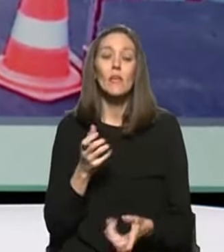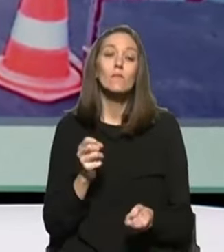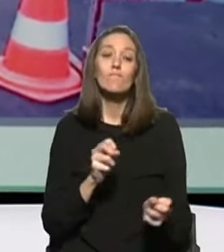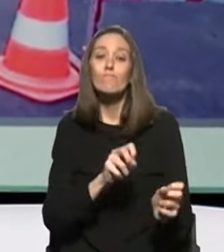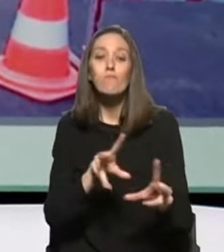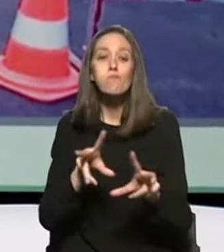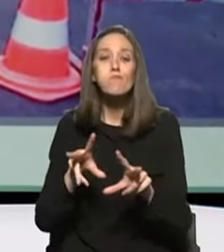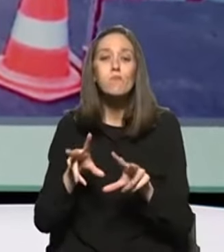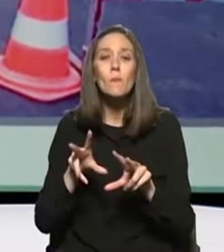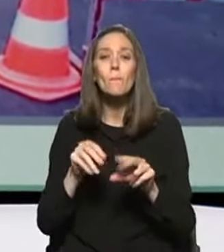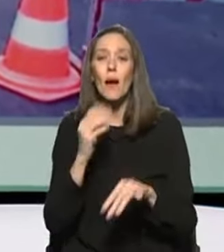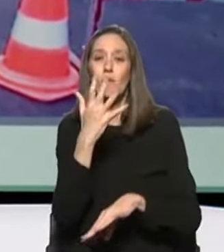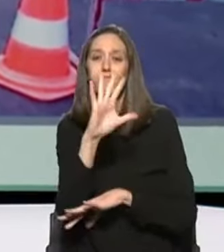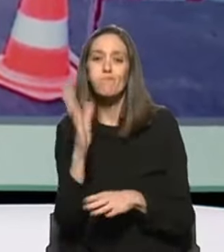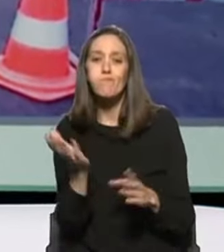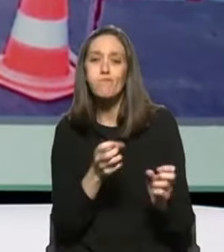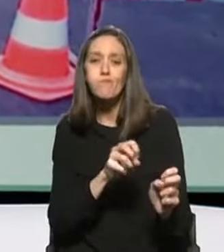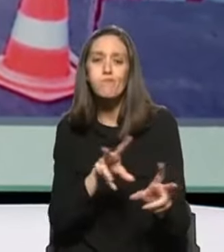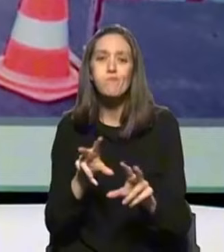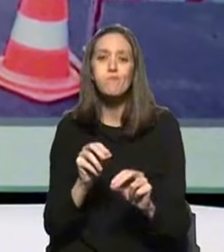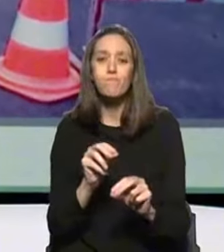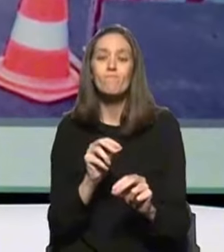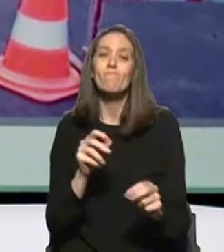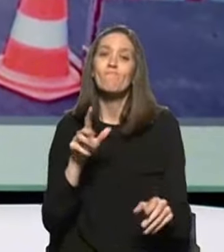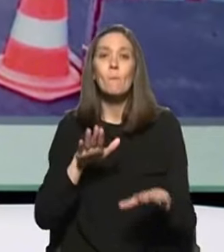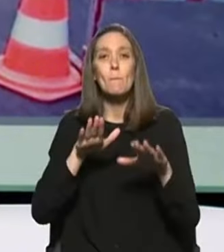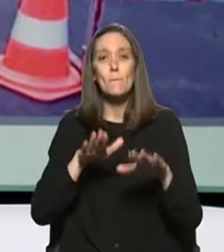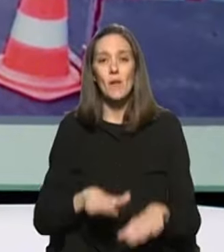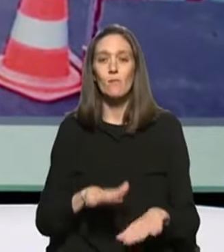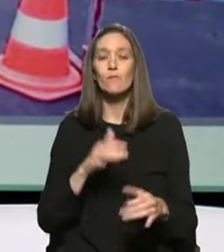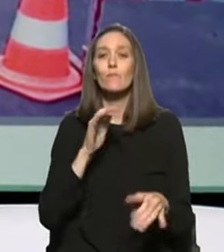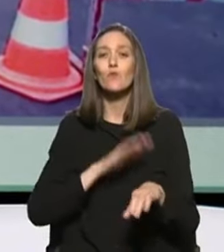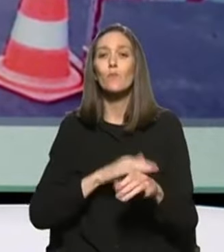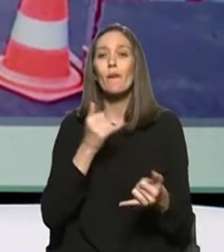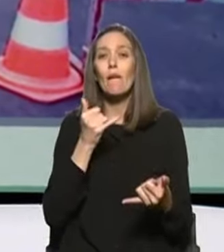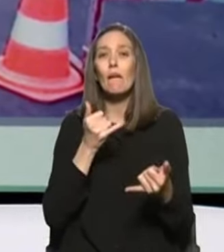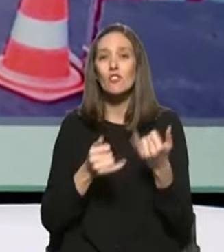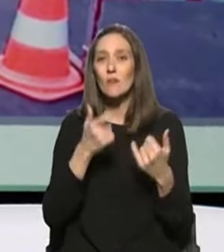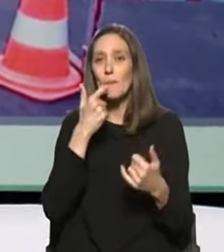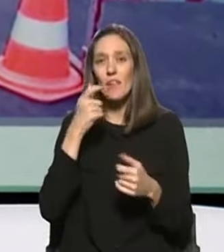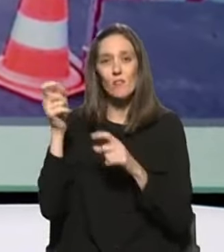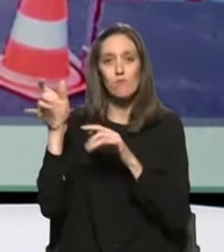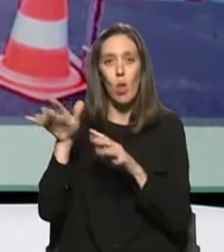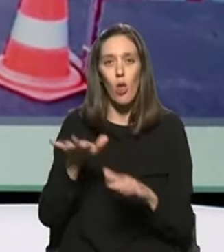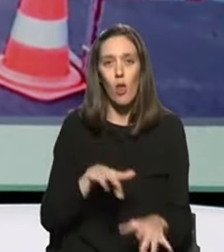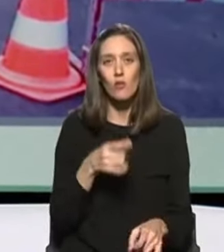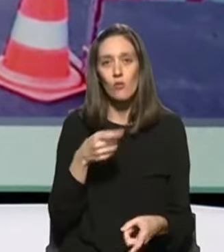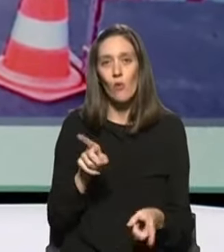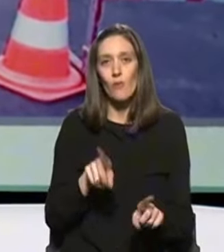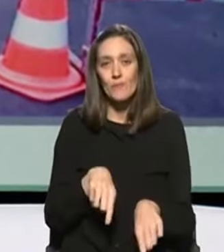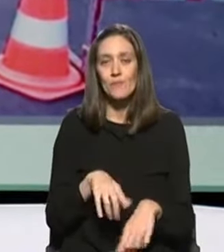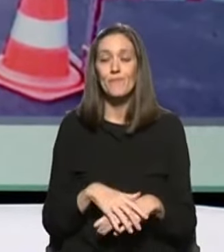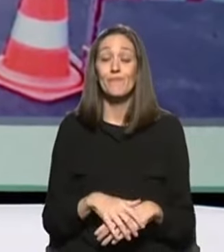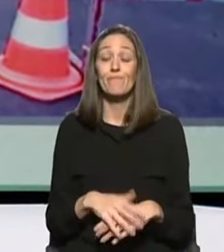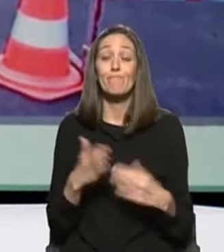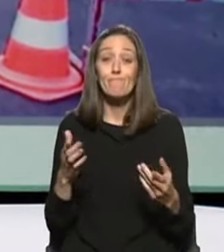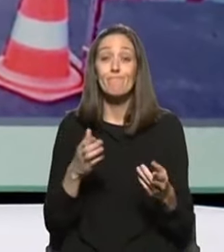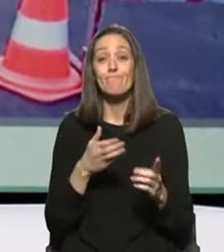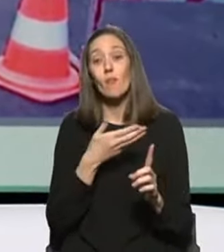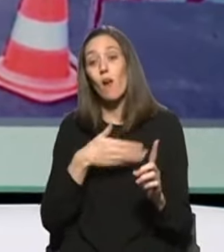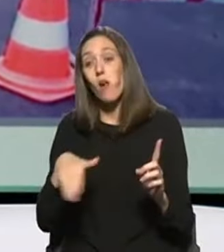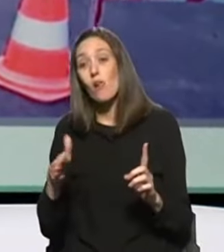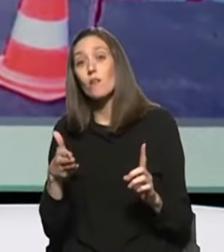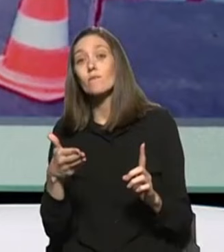e desmatar o troço foi interrompida devido ao risco de novas derrocadas. Em alternativa ao acesso